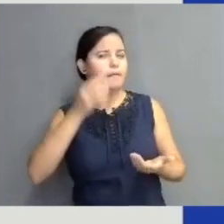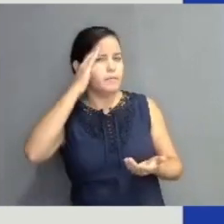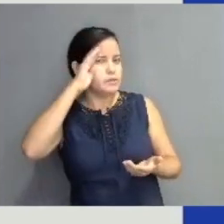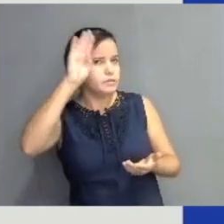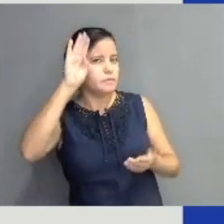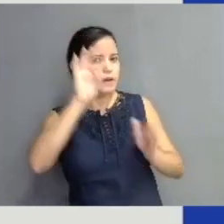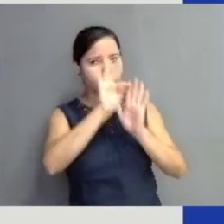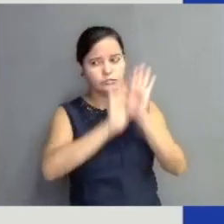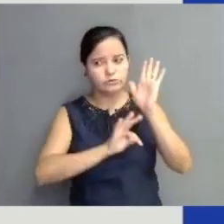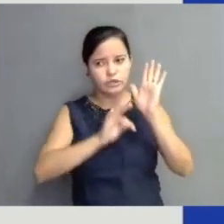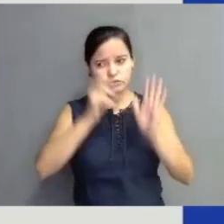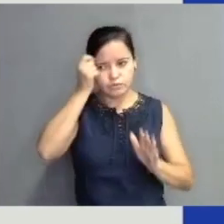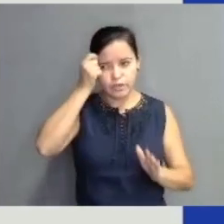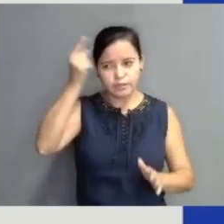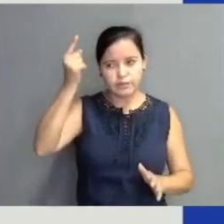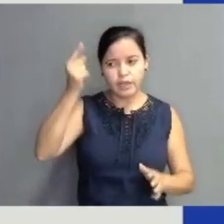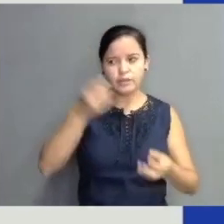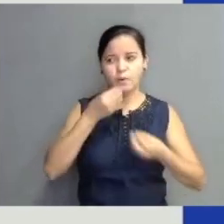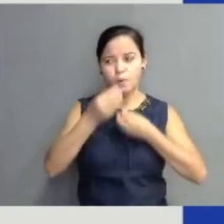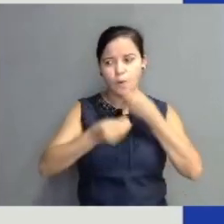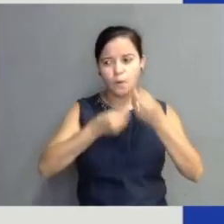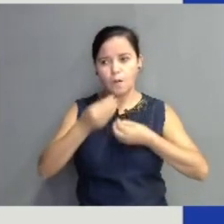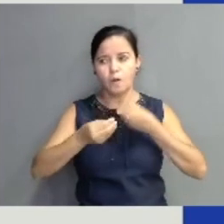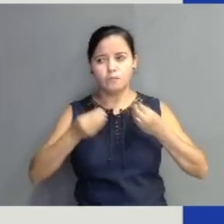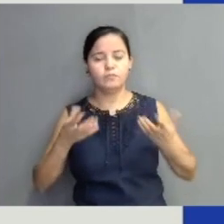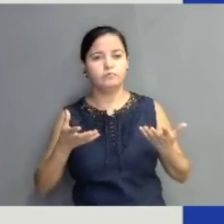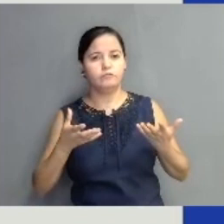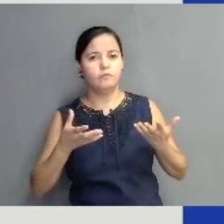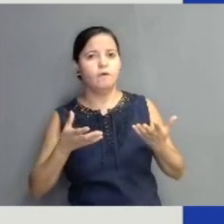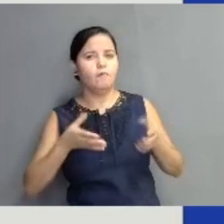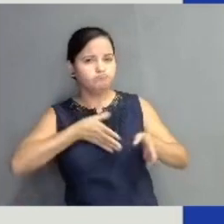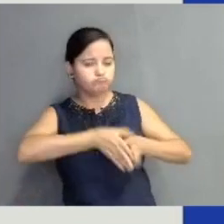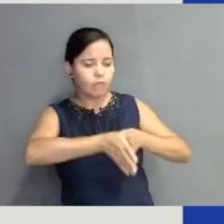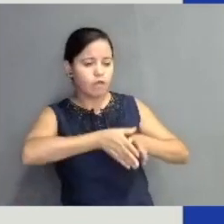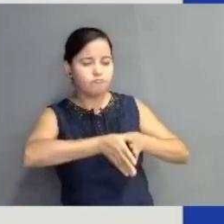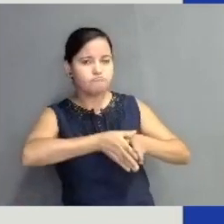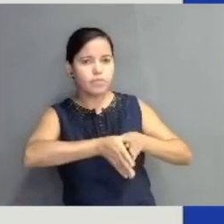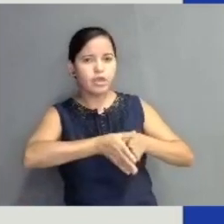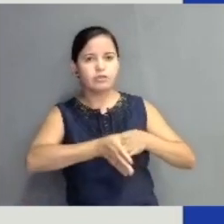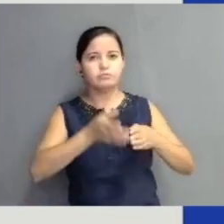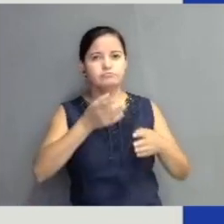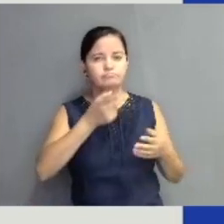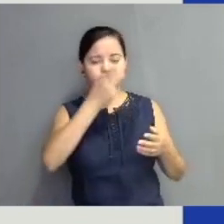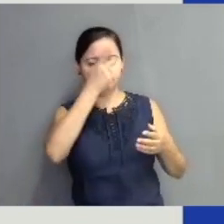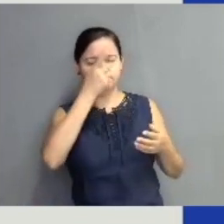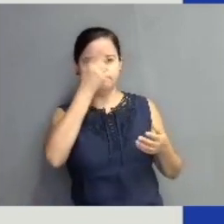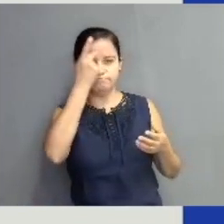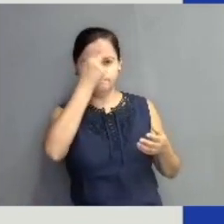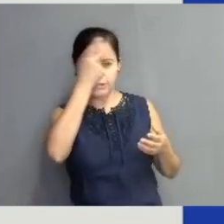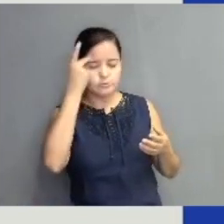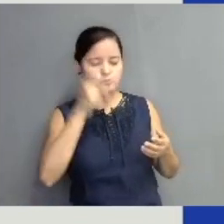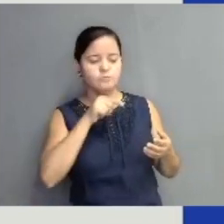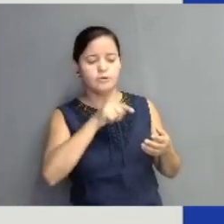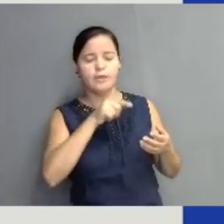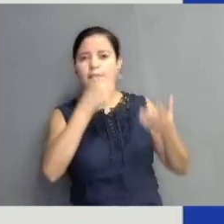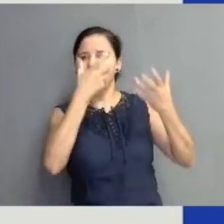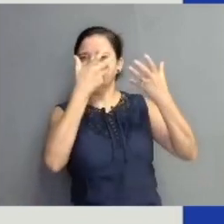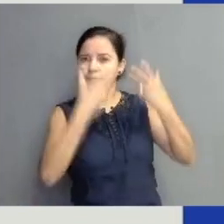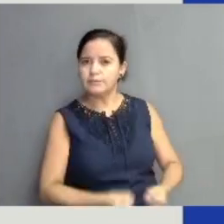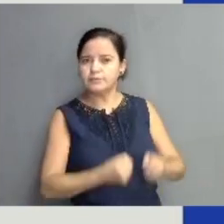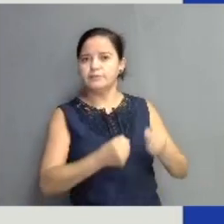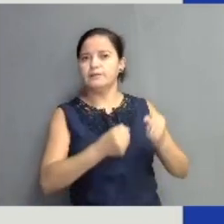Cite um. Vamos agora fazer uma atividade de encontrar os argumentos que o autor